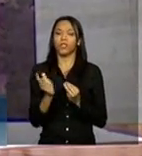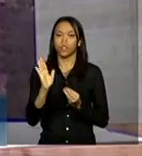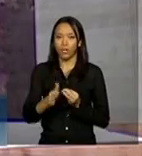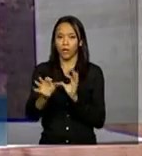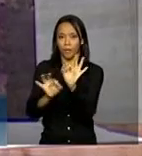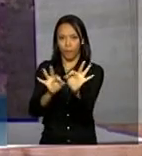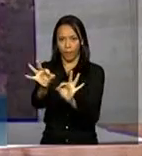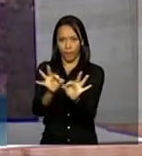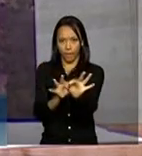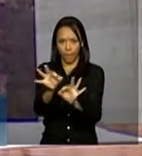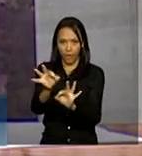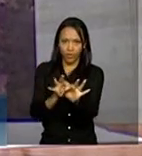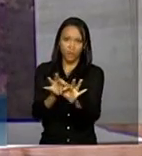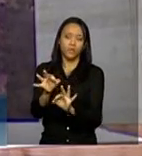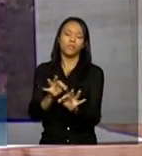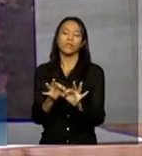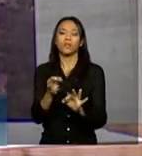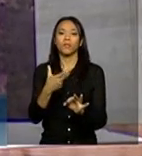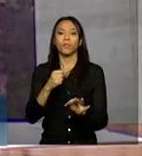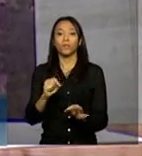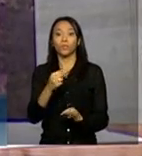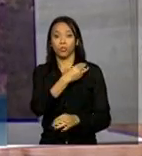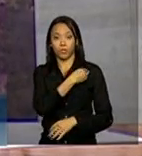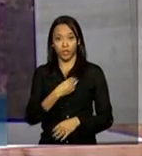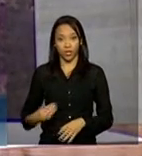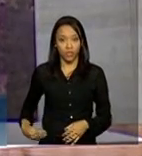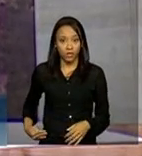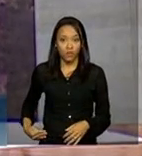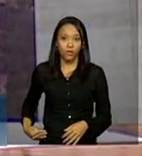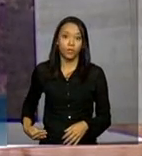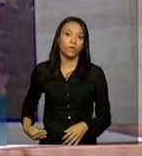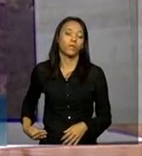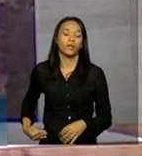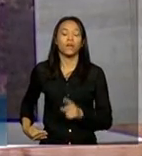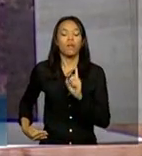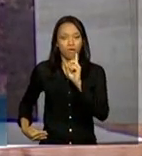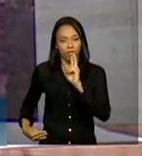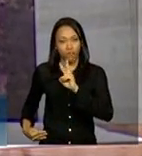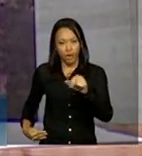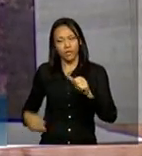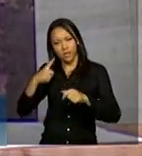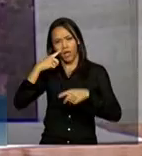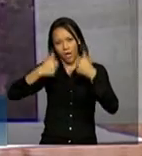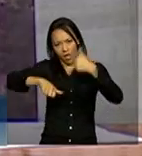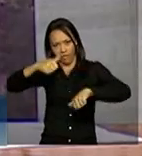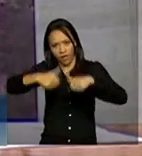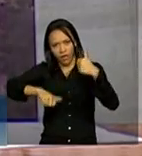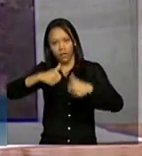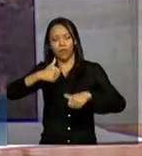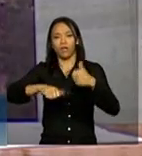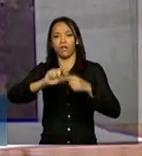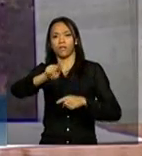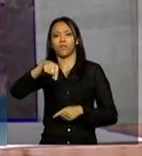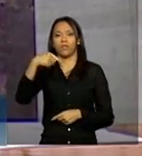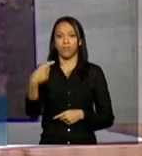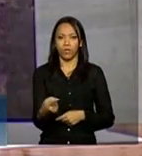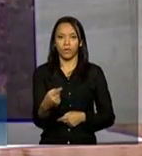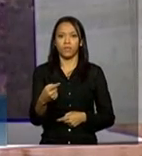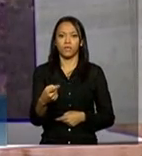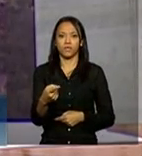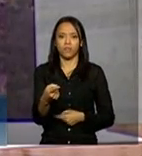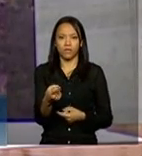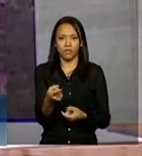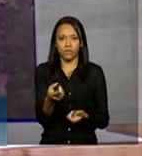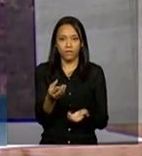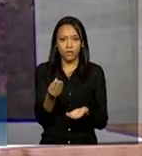preparada pelos ministros, ela vai ser analisada pela presidenta e lançado quando ela